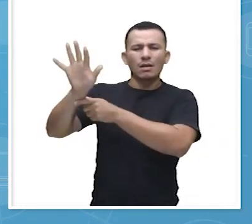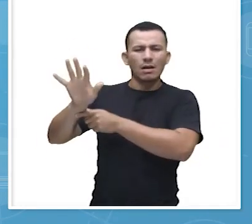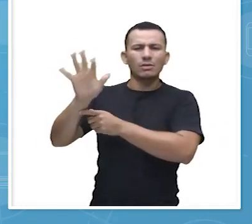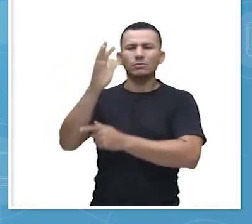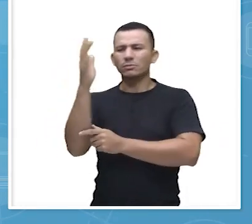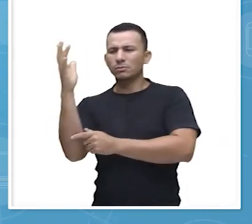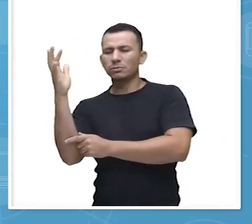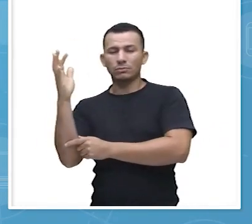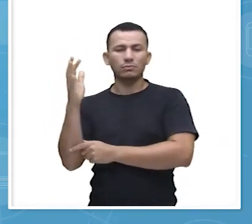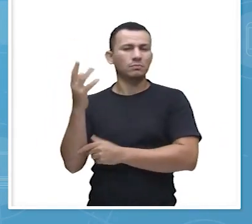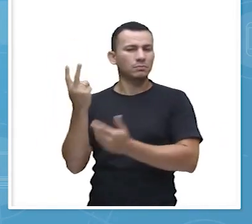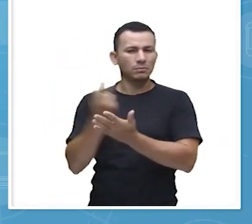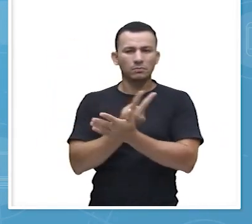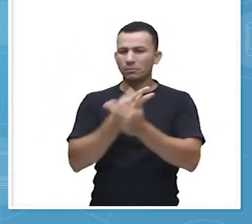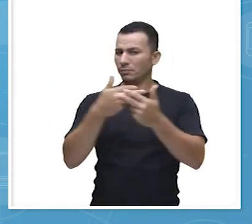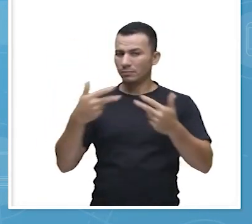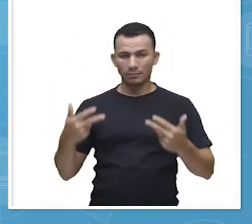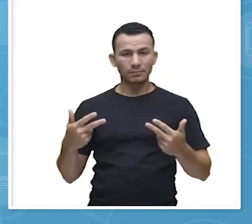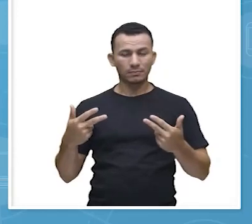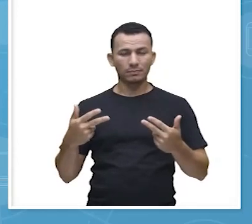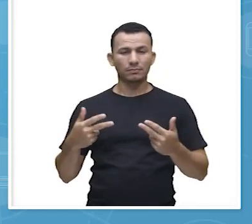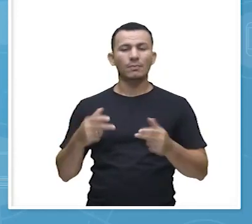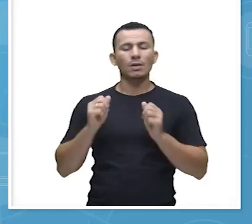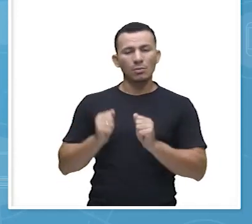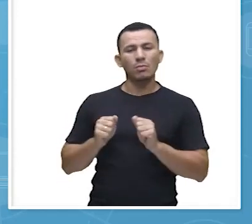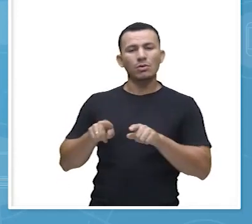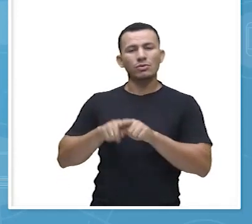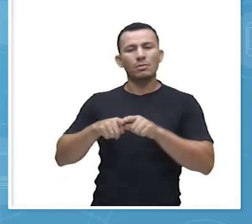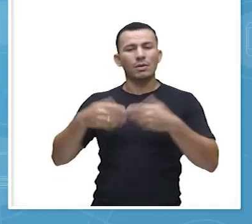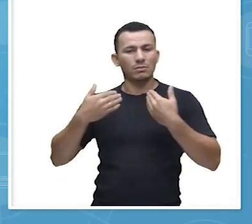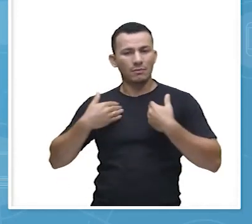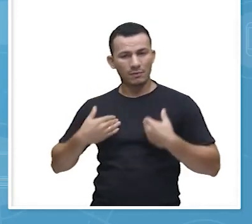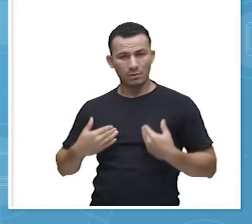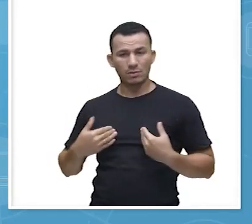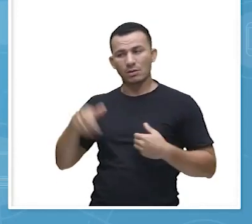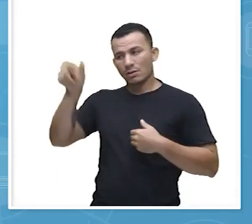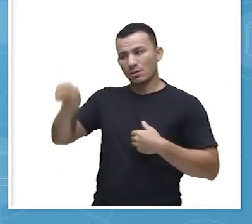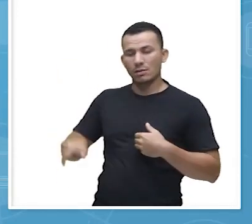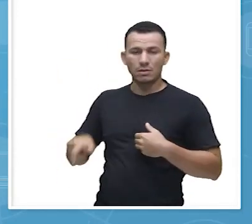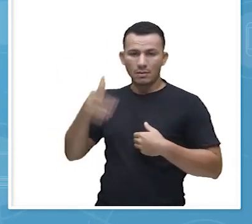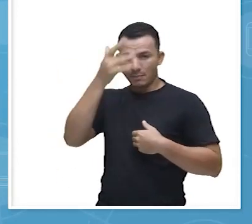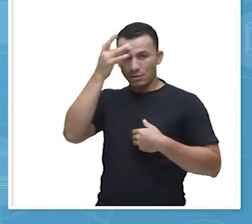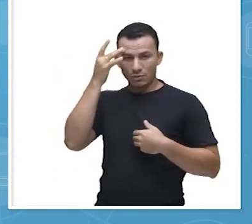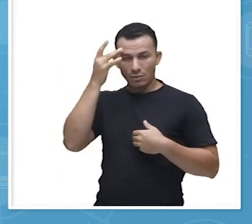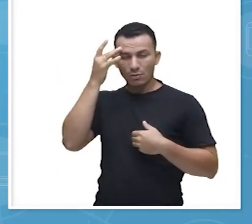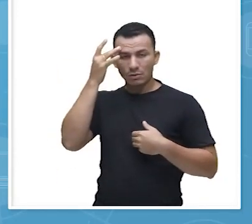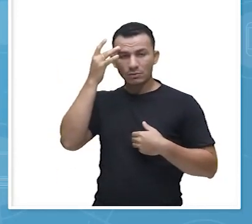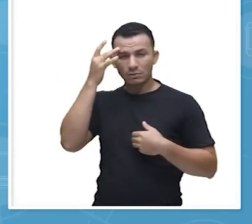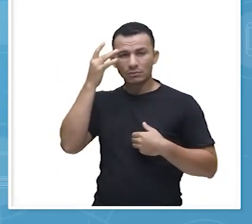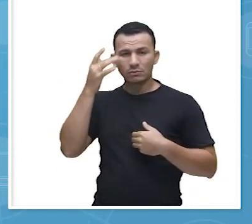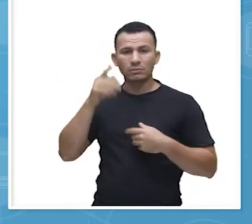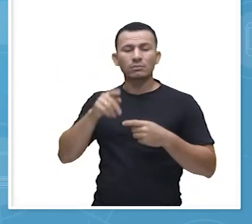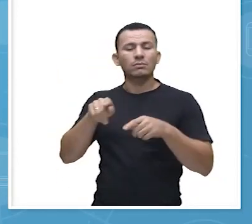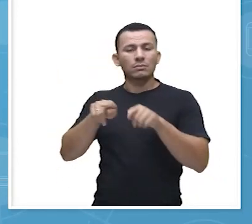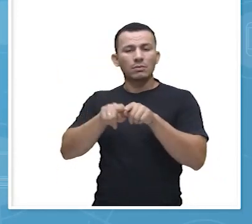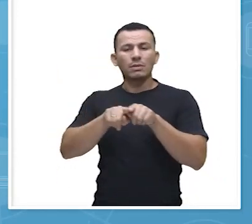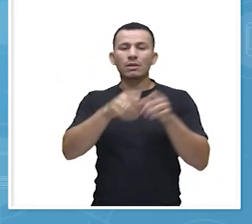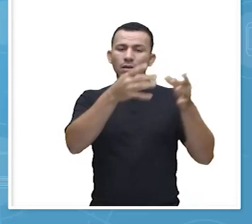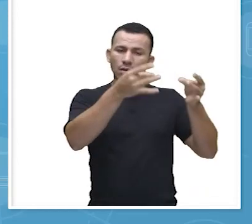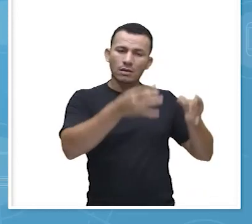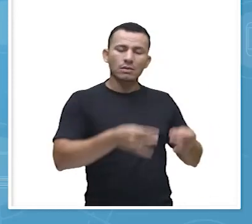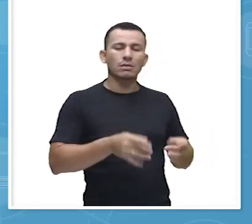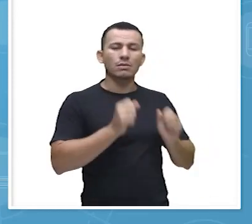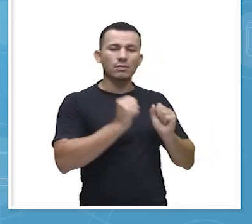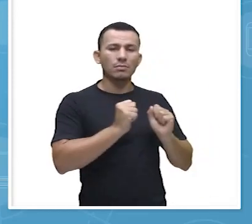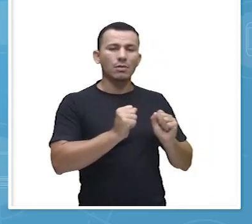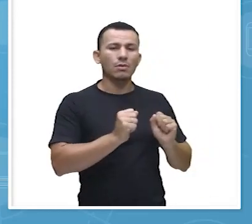por diante. A caracterização pode ser física, como é o caso aqui do nosso exemplo, mas essa descrição também pode ser